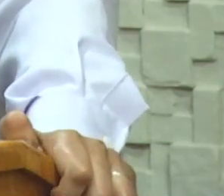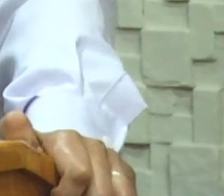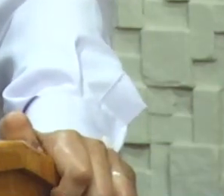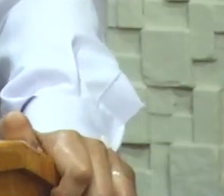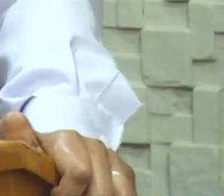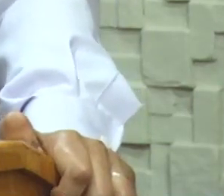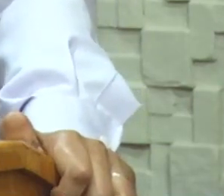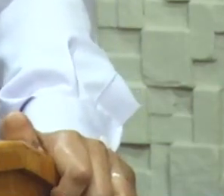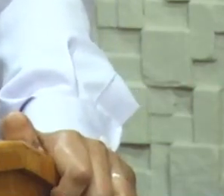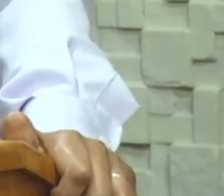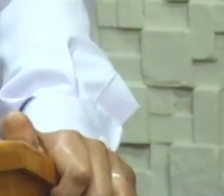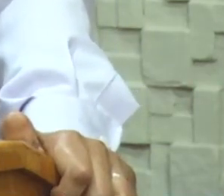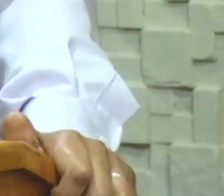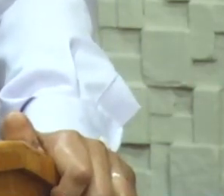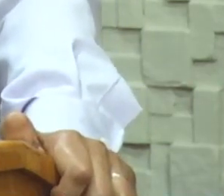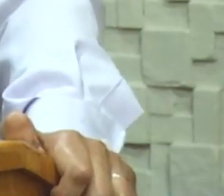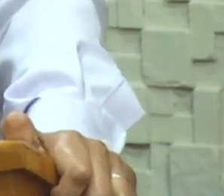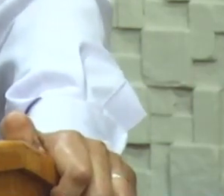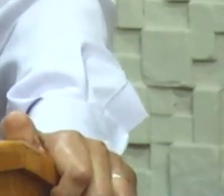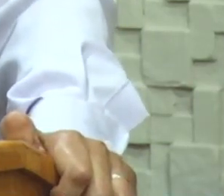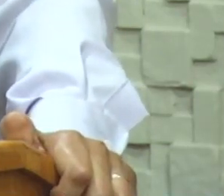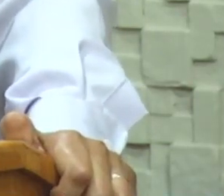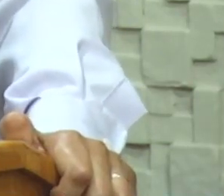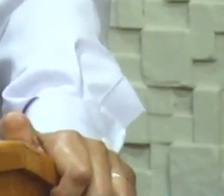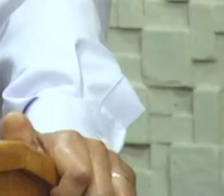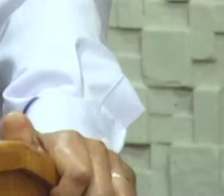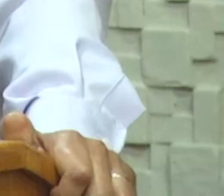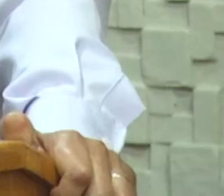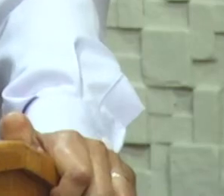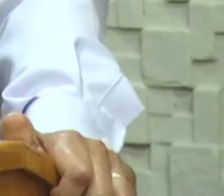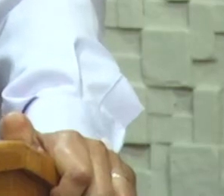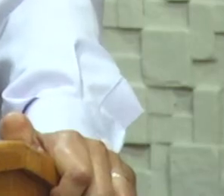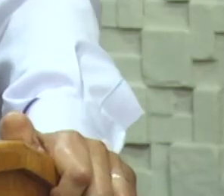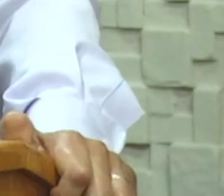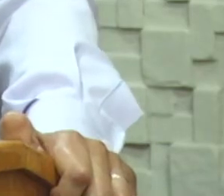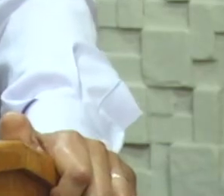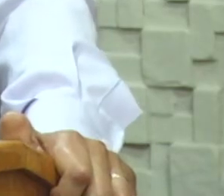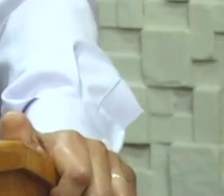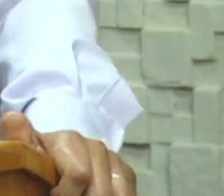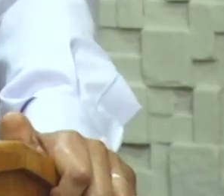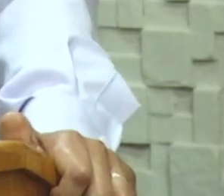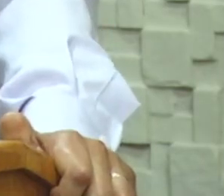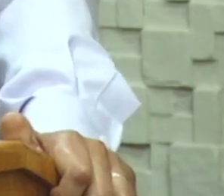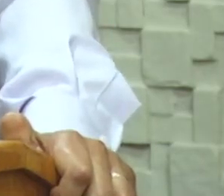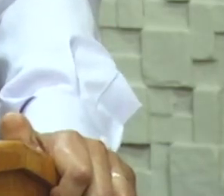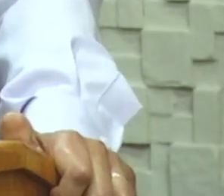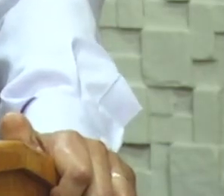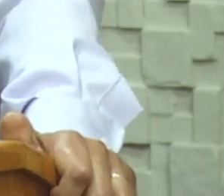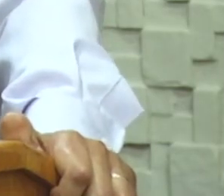da William Jareta e da Bernardo Caplan, pedido de asfaltamento.